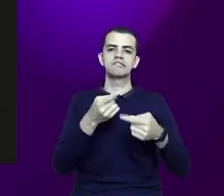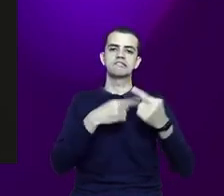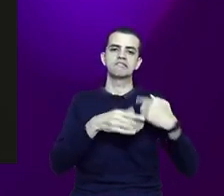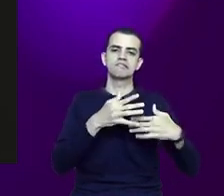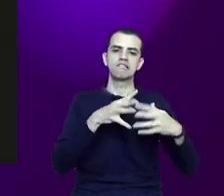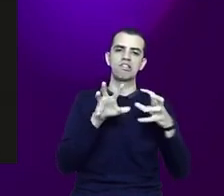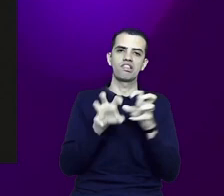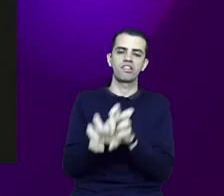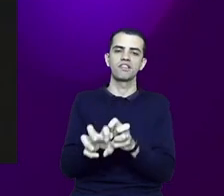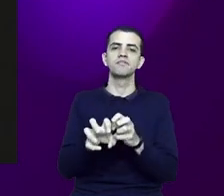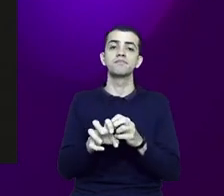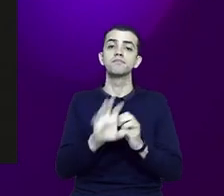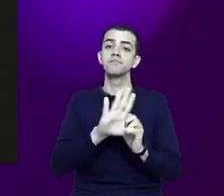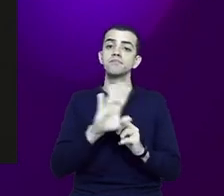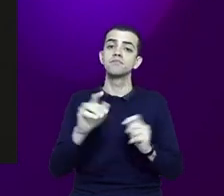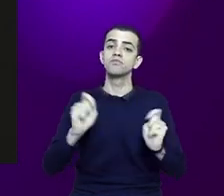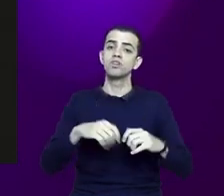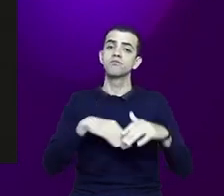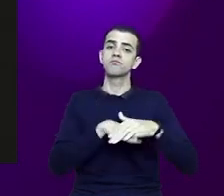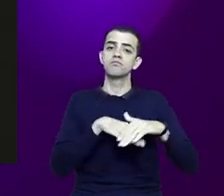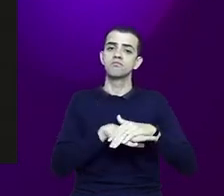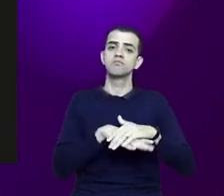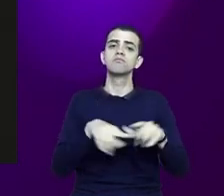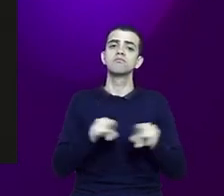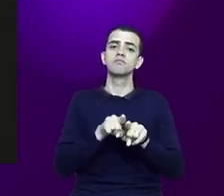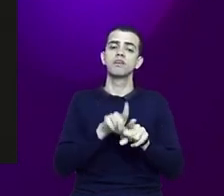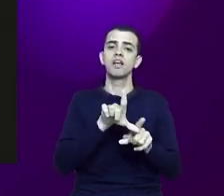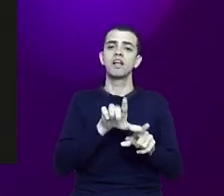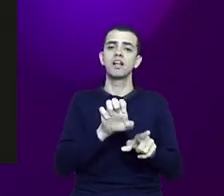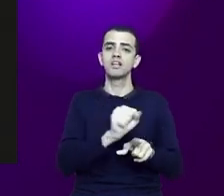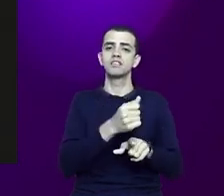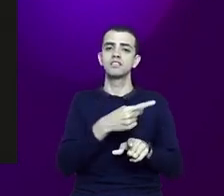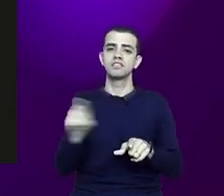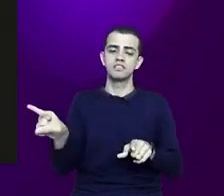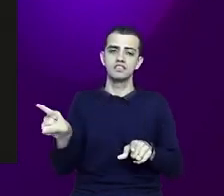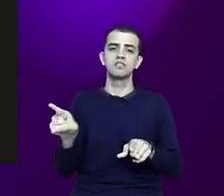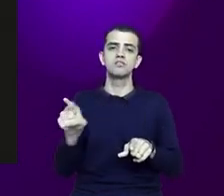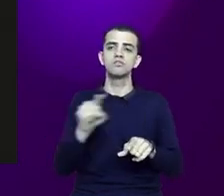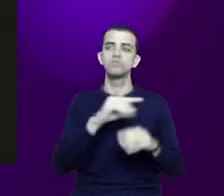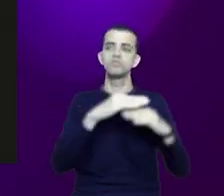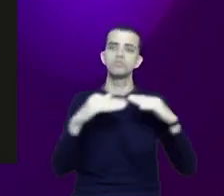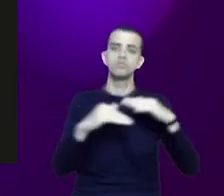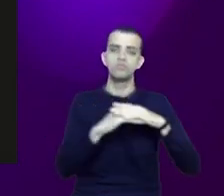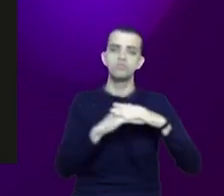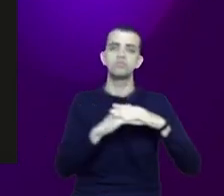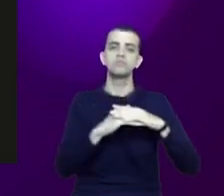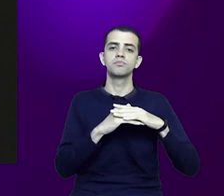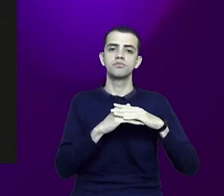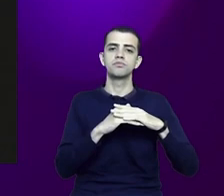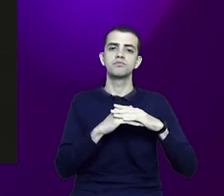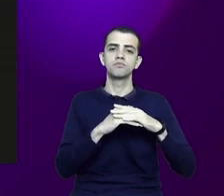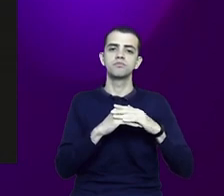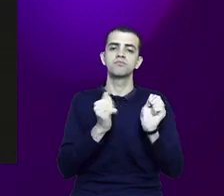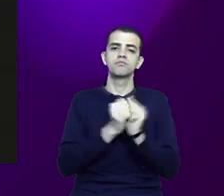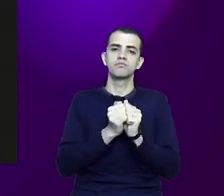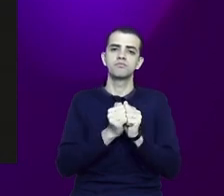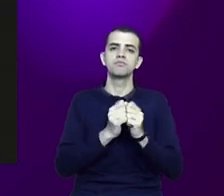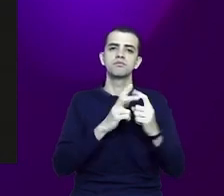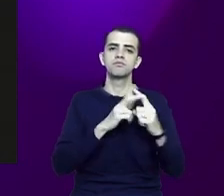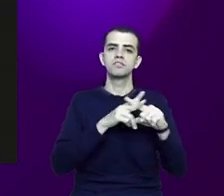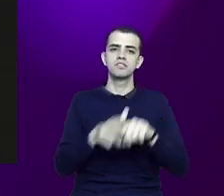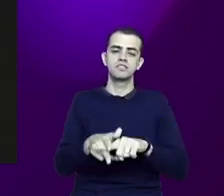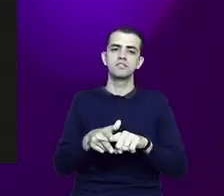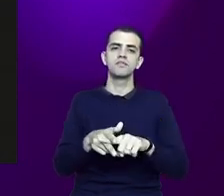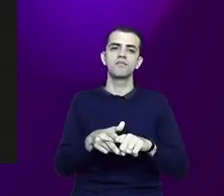depósito, uma lesão com esclerose subcondral e uma retificação da convexidade da